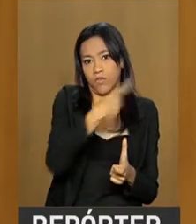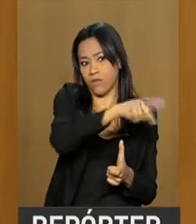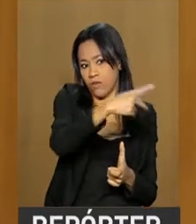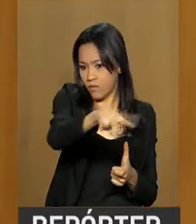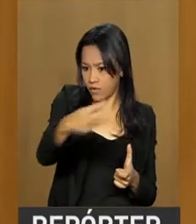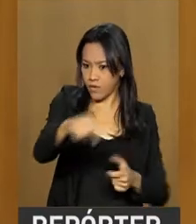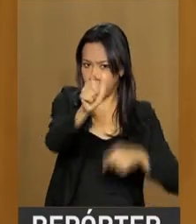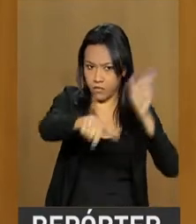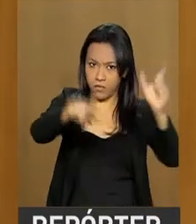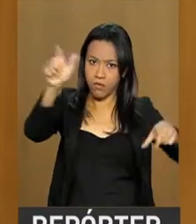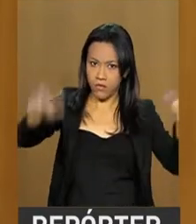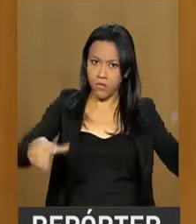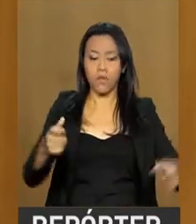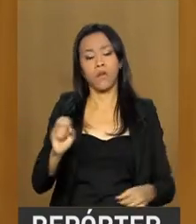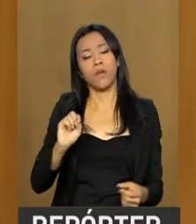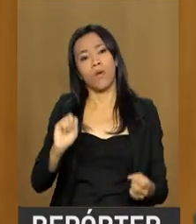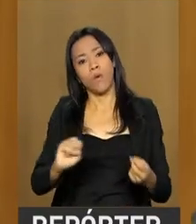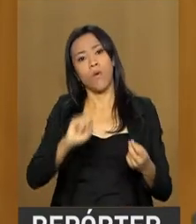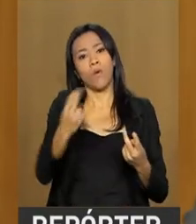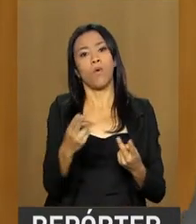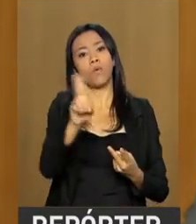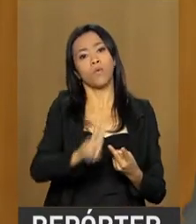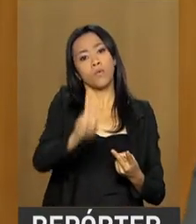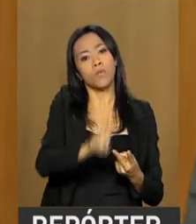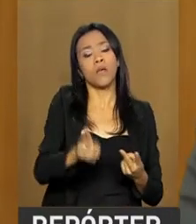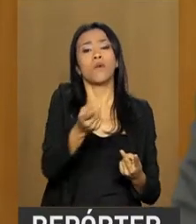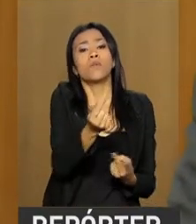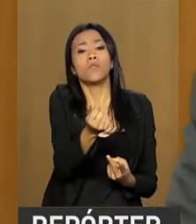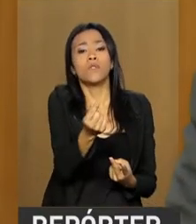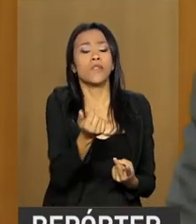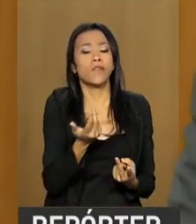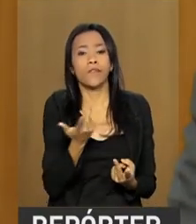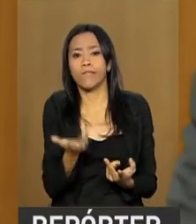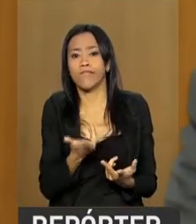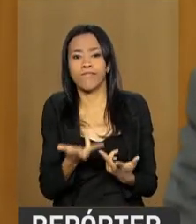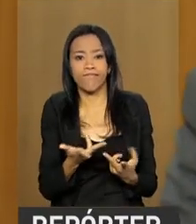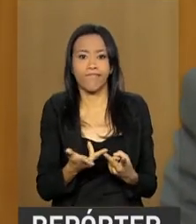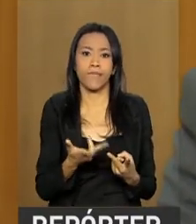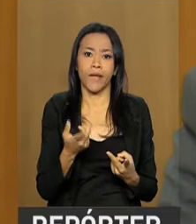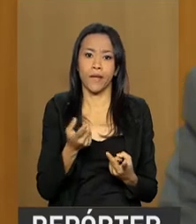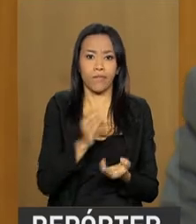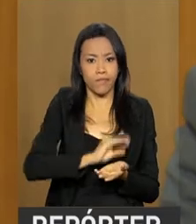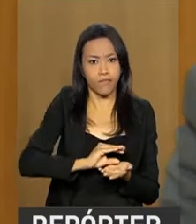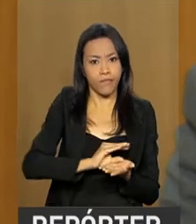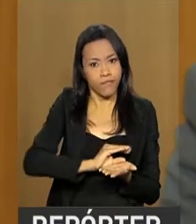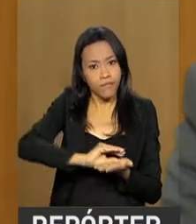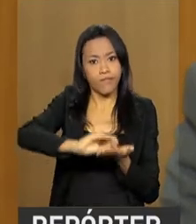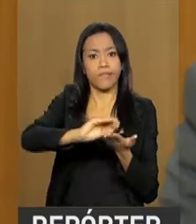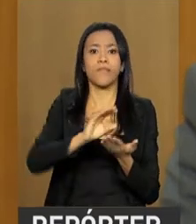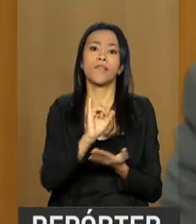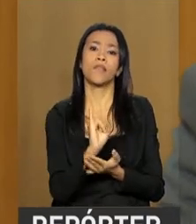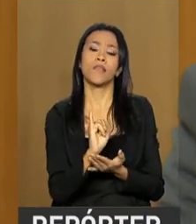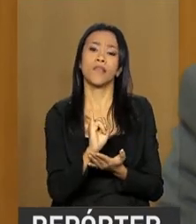do mercado, ou utilizou desse dinheiro para fazer investimentos.